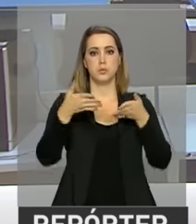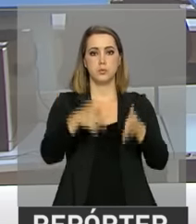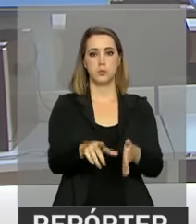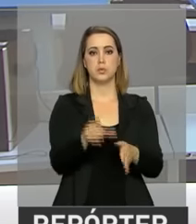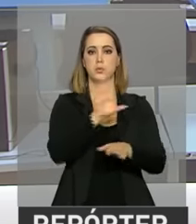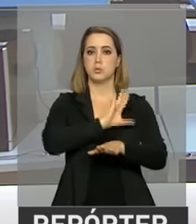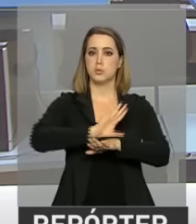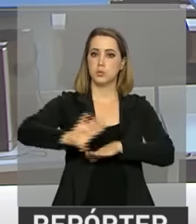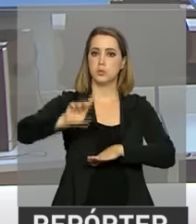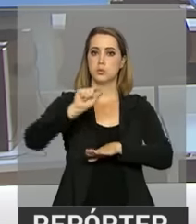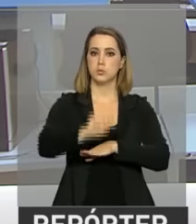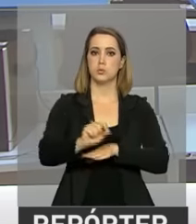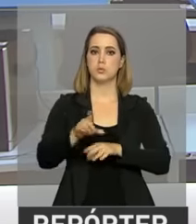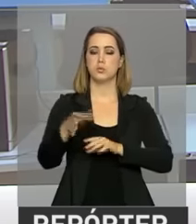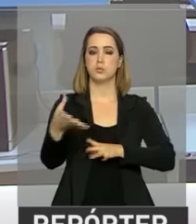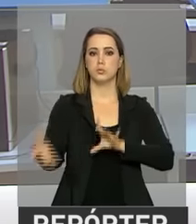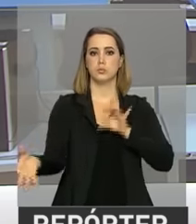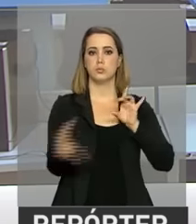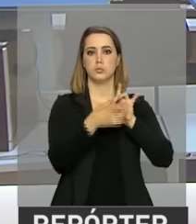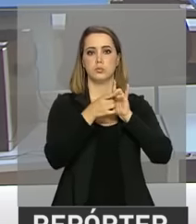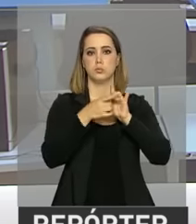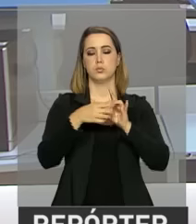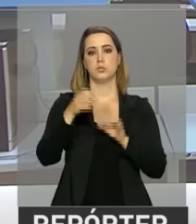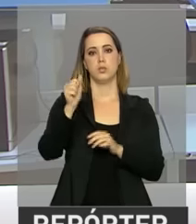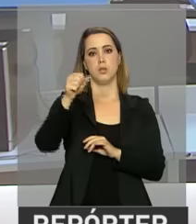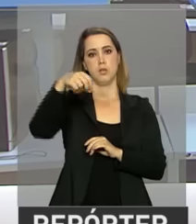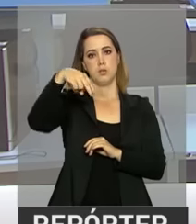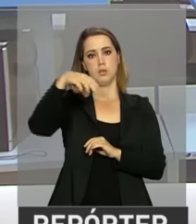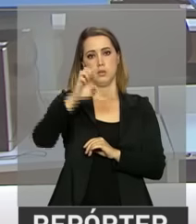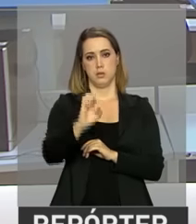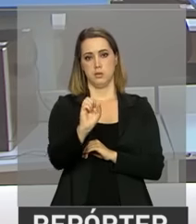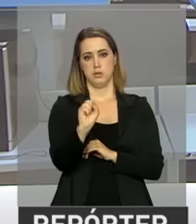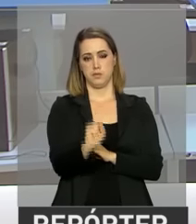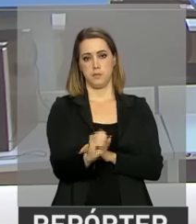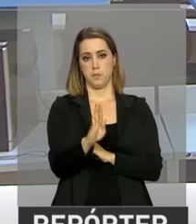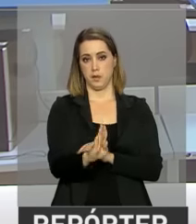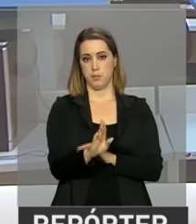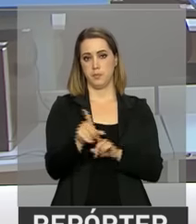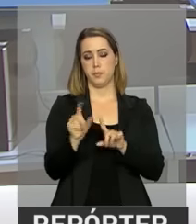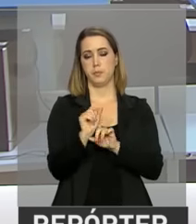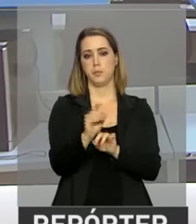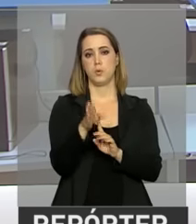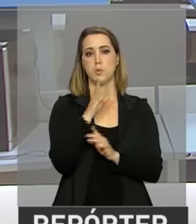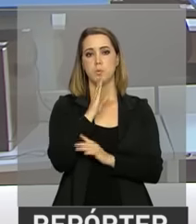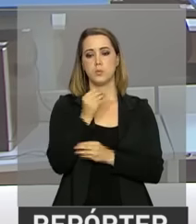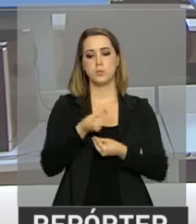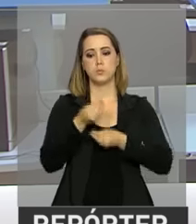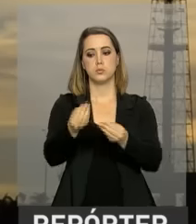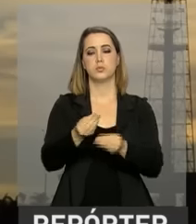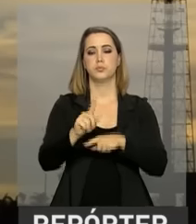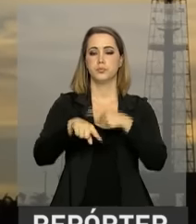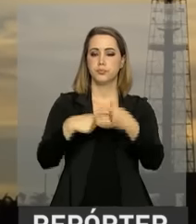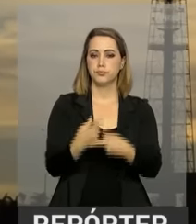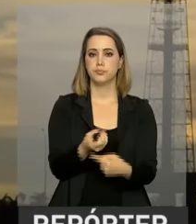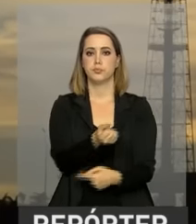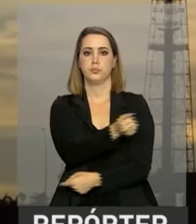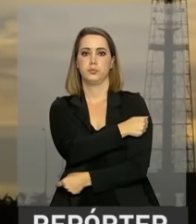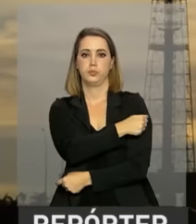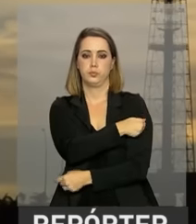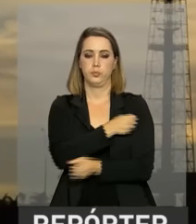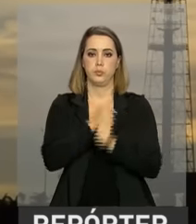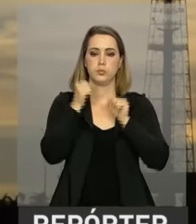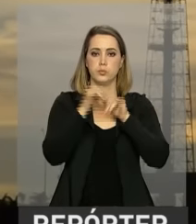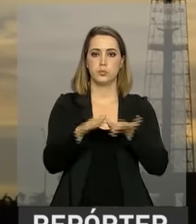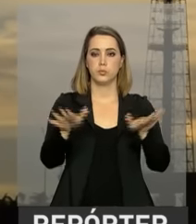curso promovido em parceria com a agência nacional brasileira um conhecimento que será transmitido para os alunos